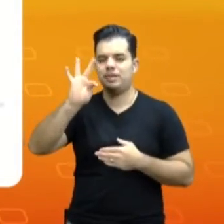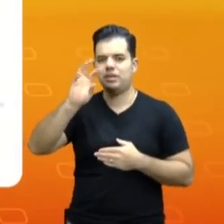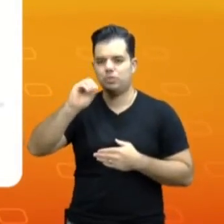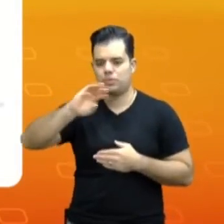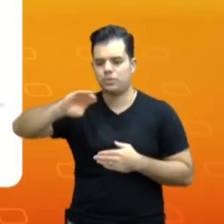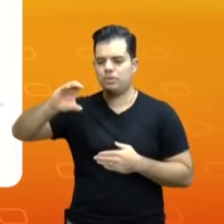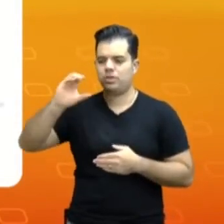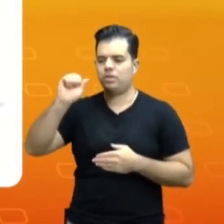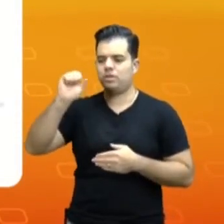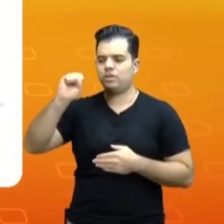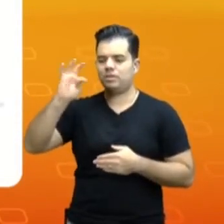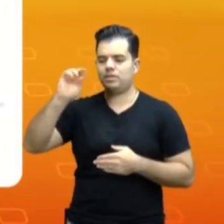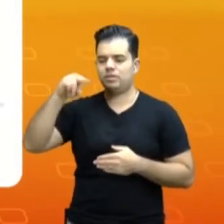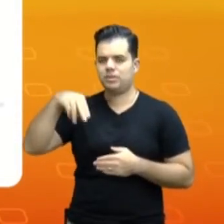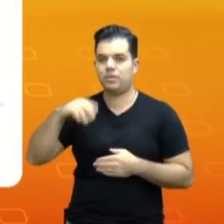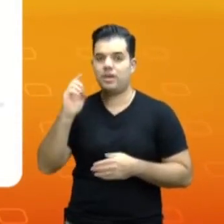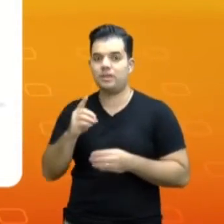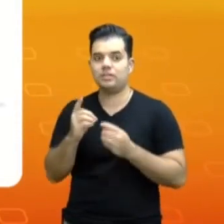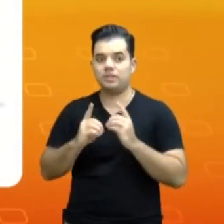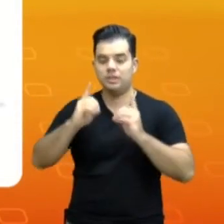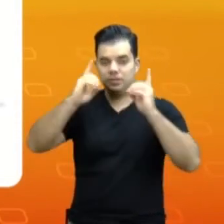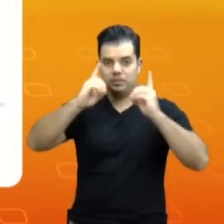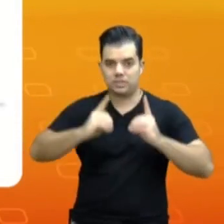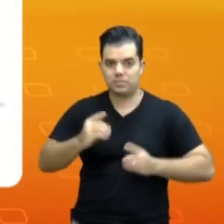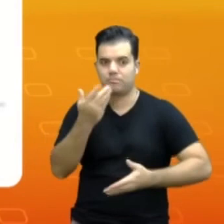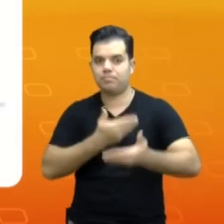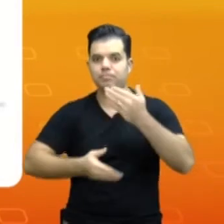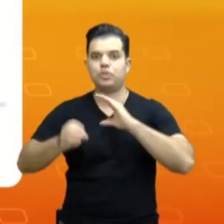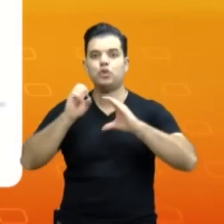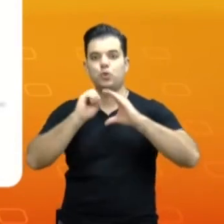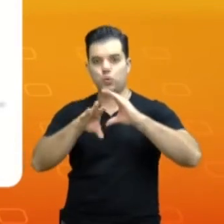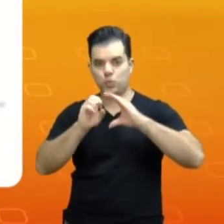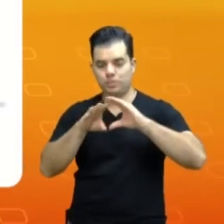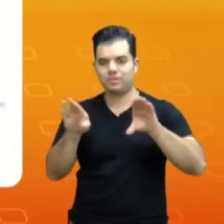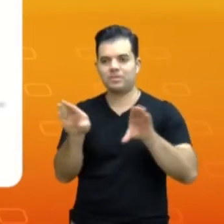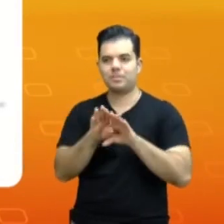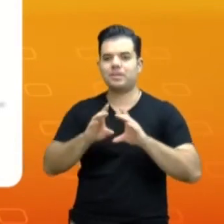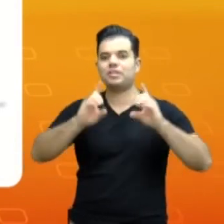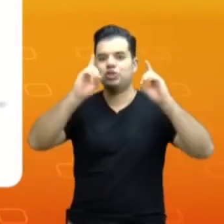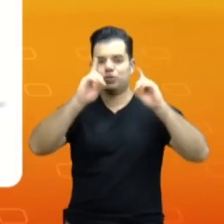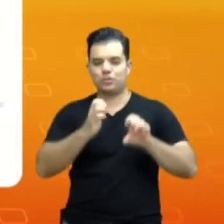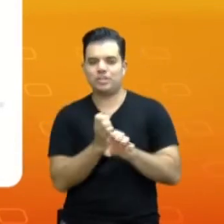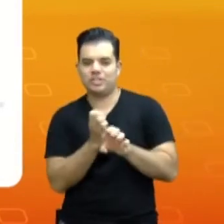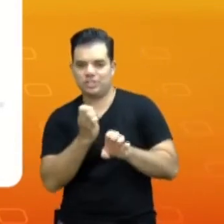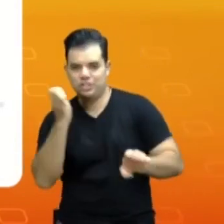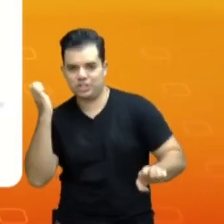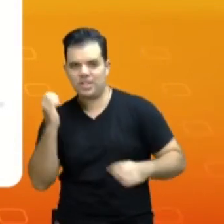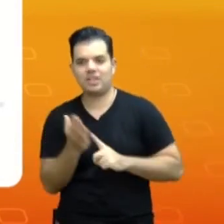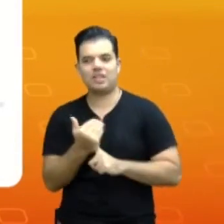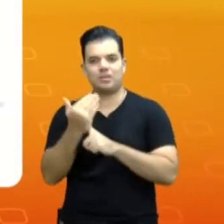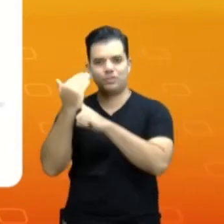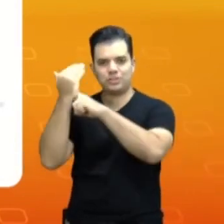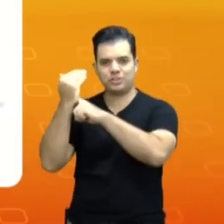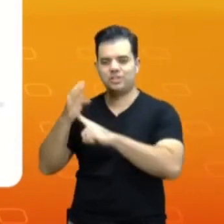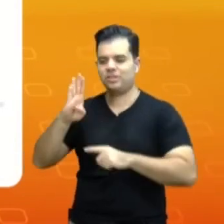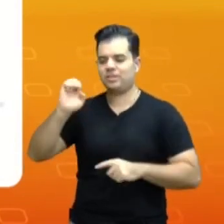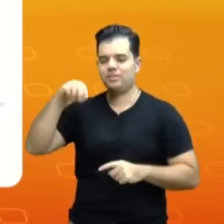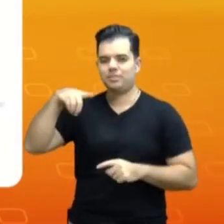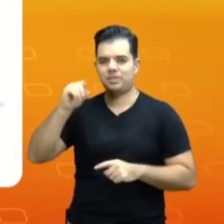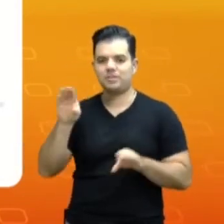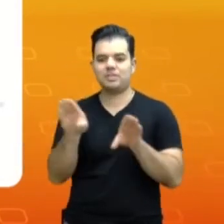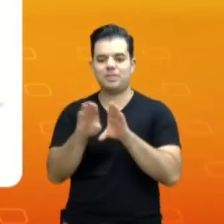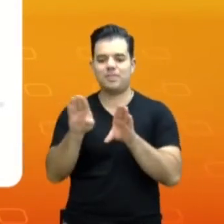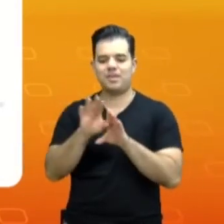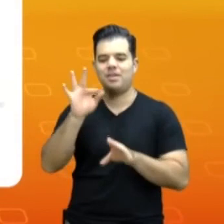de distribuição de conteúdo do Globo, o Thiago Perrella, diretor de Engenharia e Tecnologia da Band, e a Fernanda